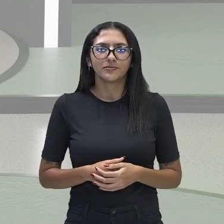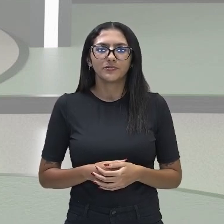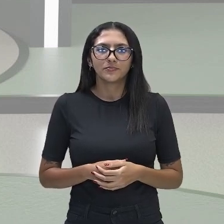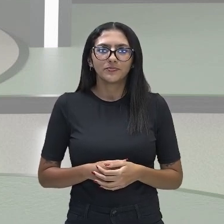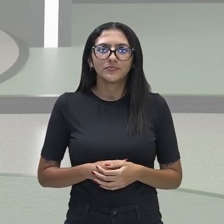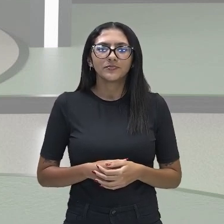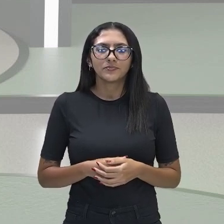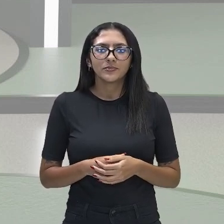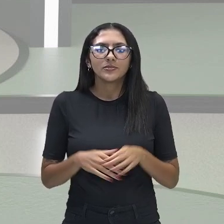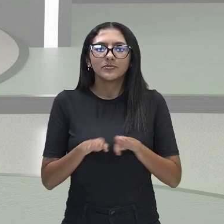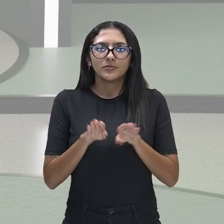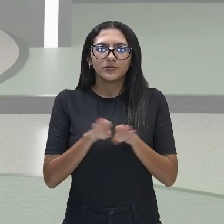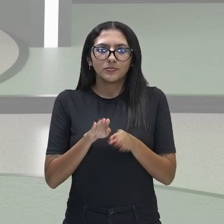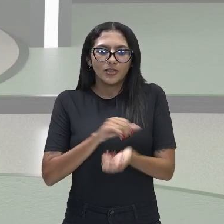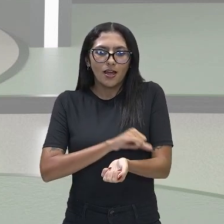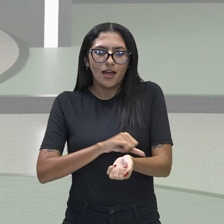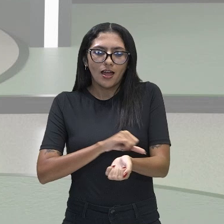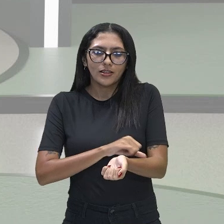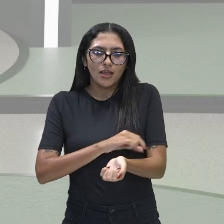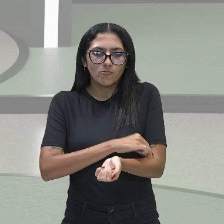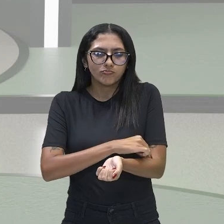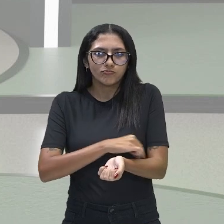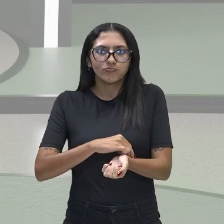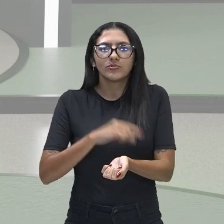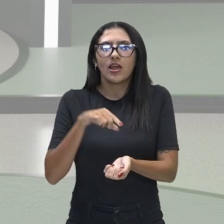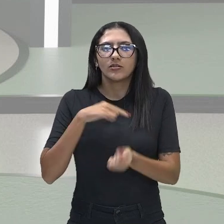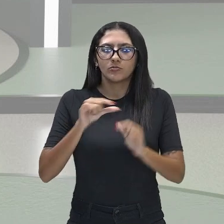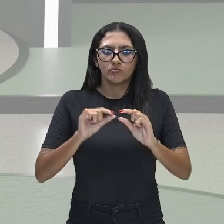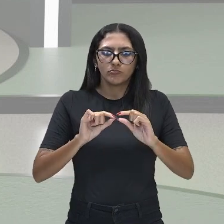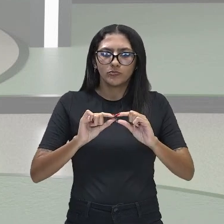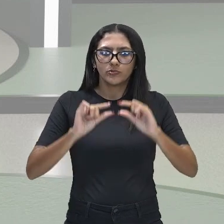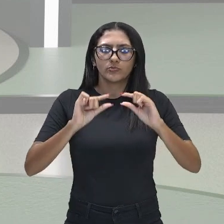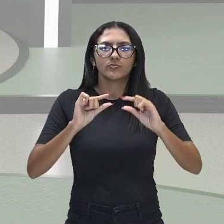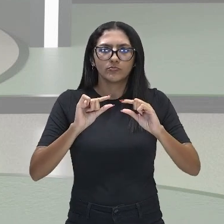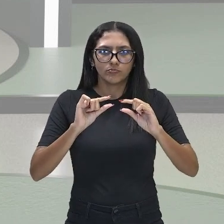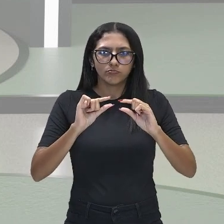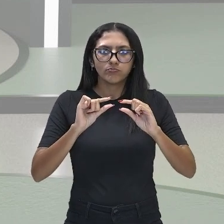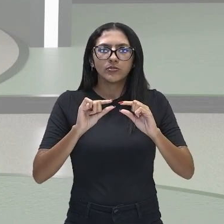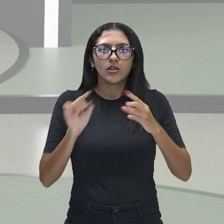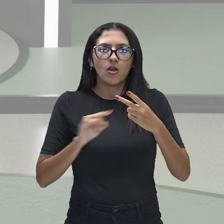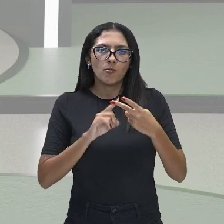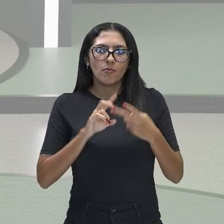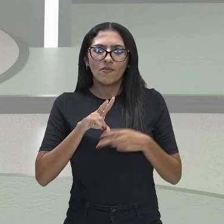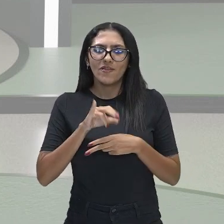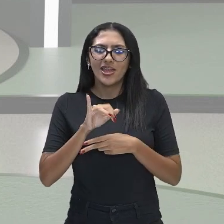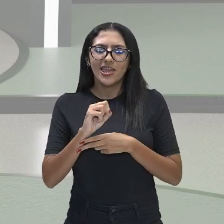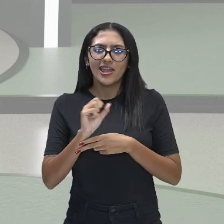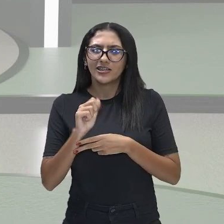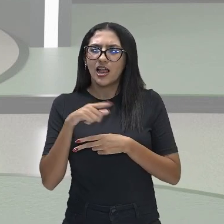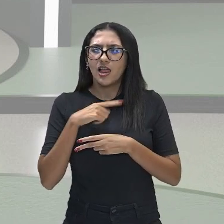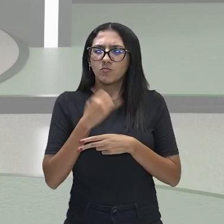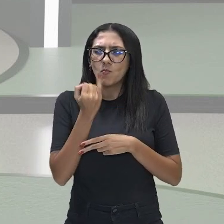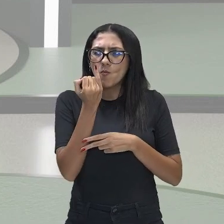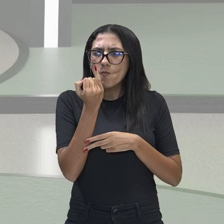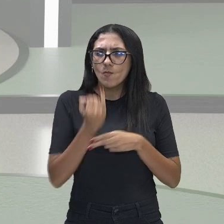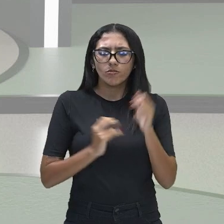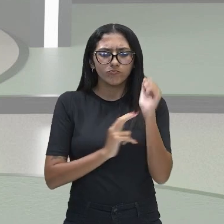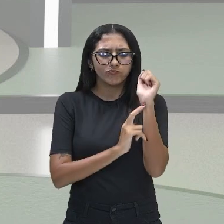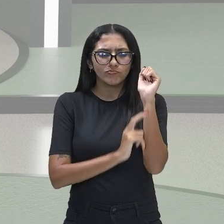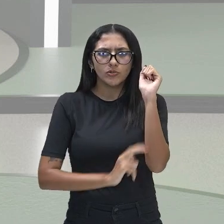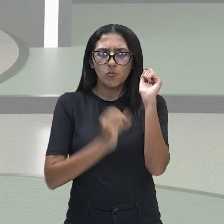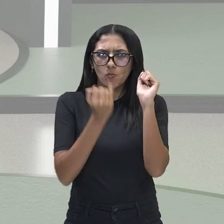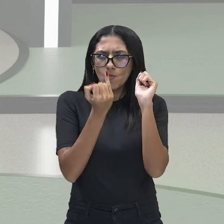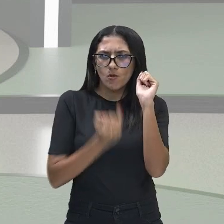as artérias são mais calibrosas e as veias são um pouco mais finas. Contudo,